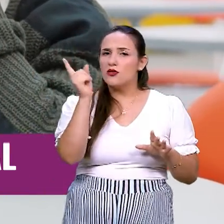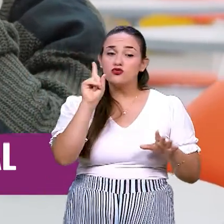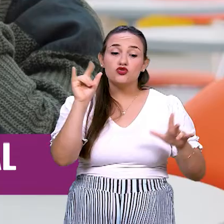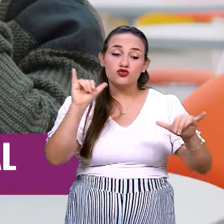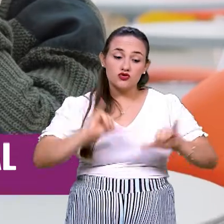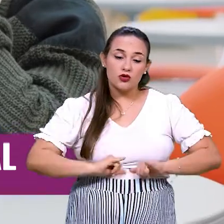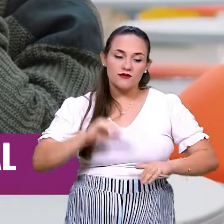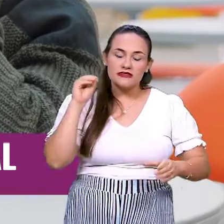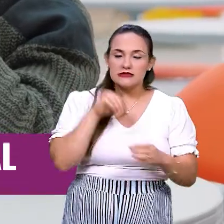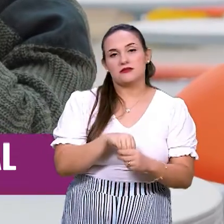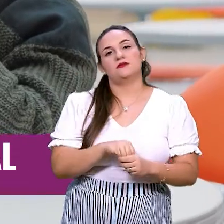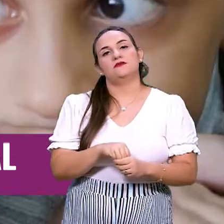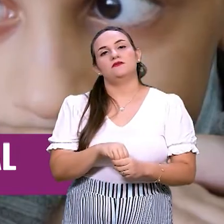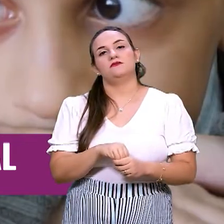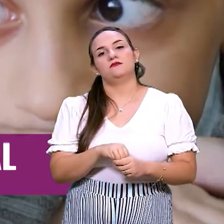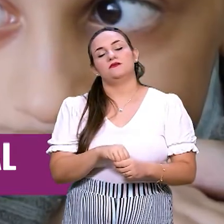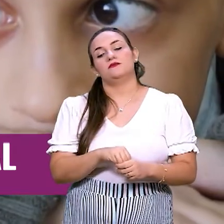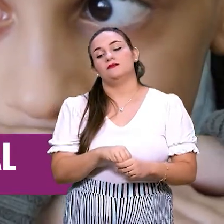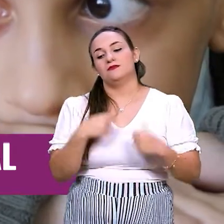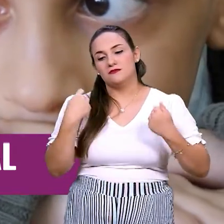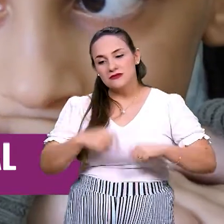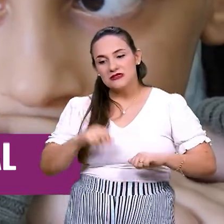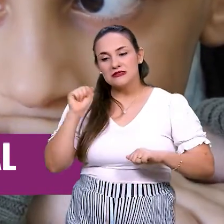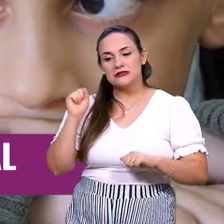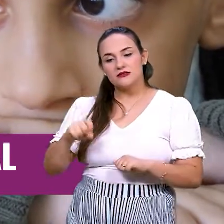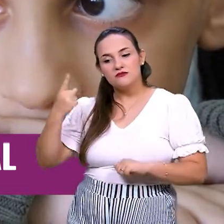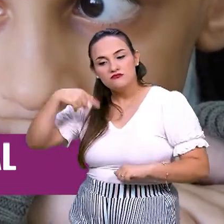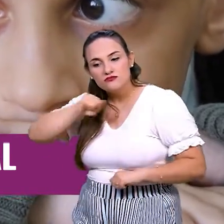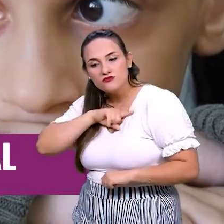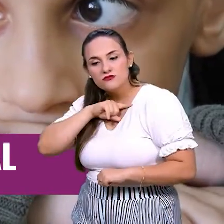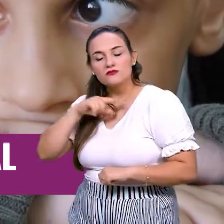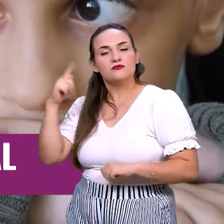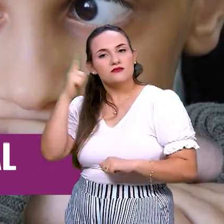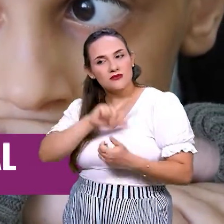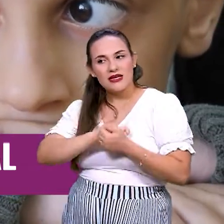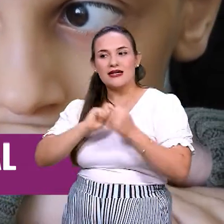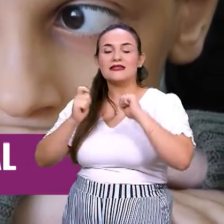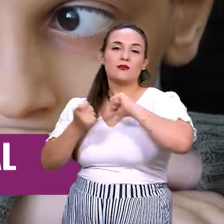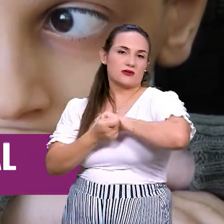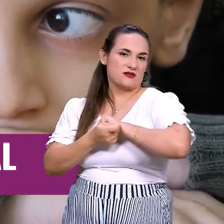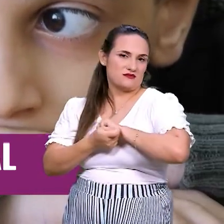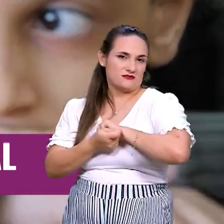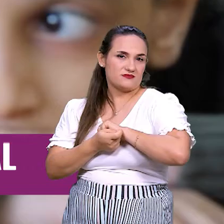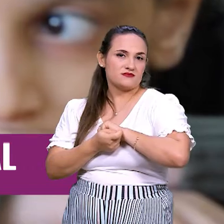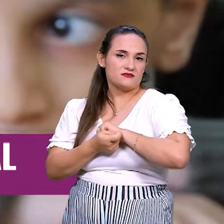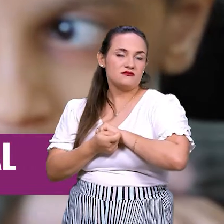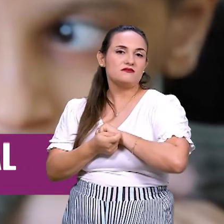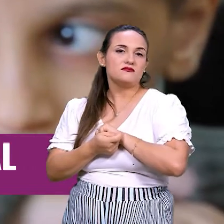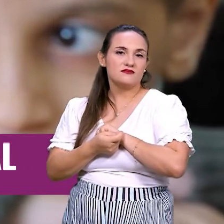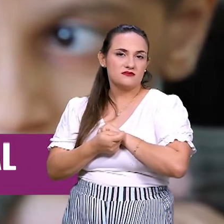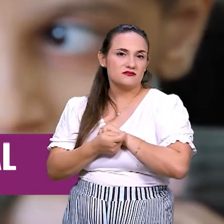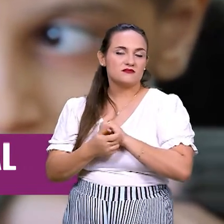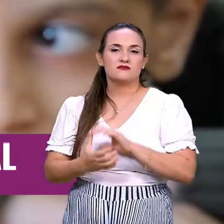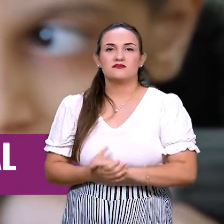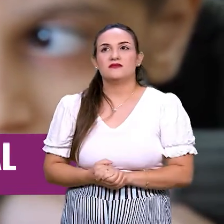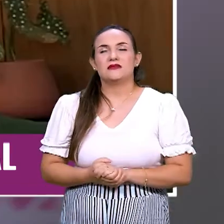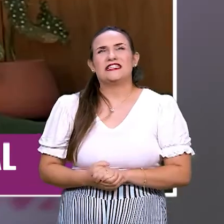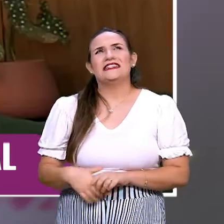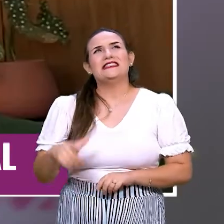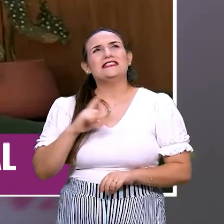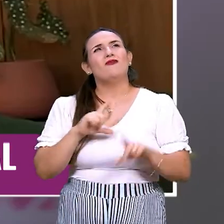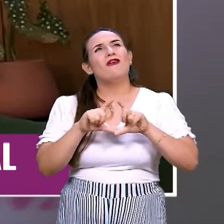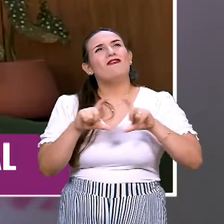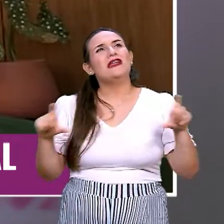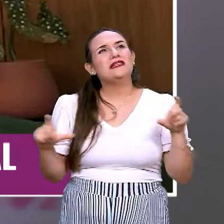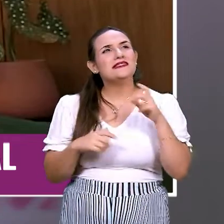tem preguiça, ela está em sofrimento. E ela precisa, sim, que a gente consiga se adaptar a ela. Se a